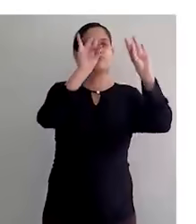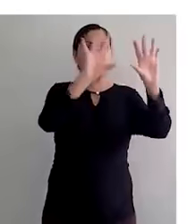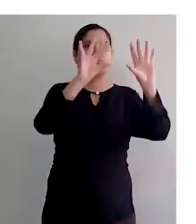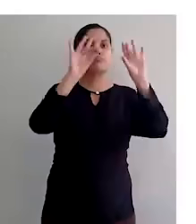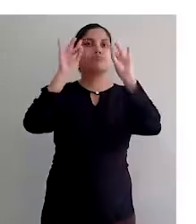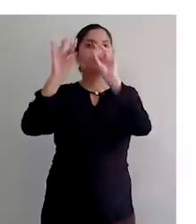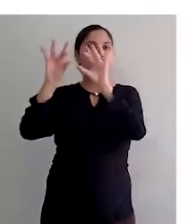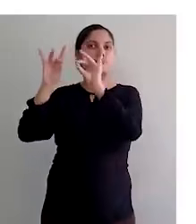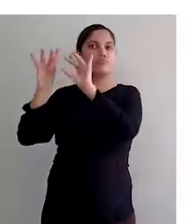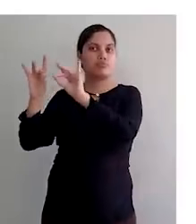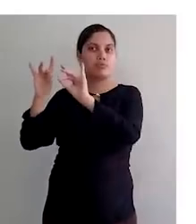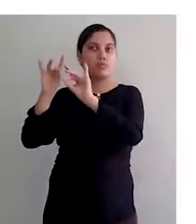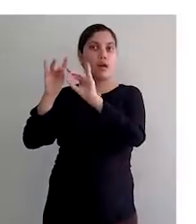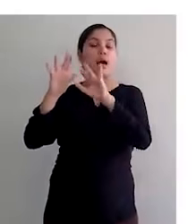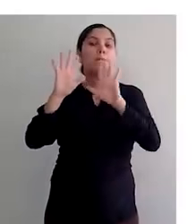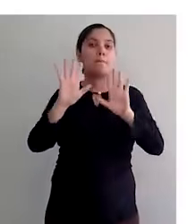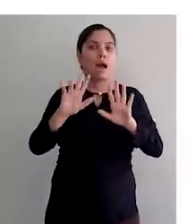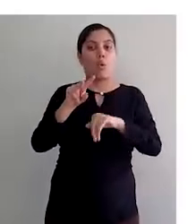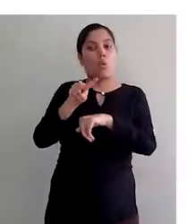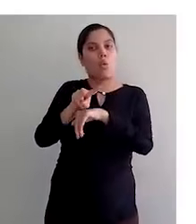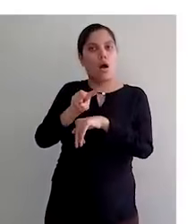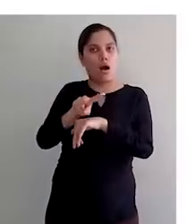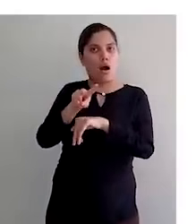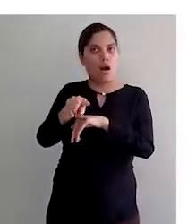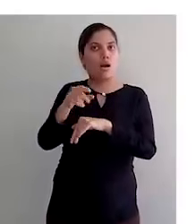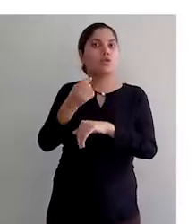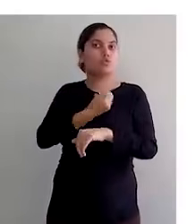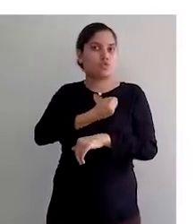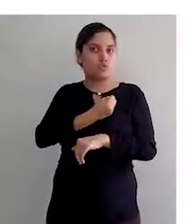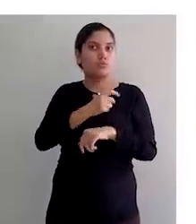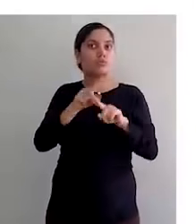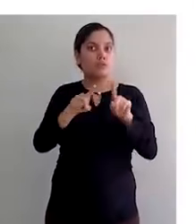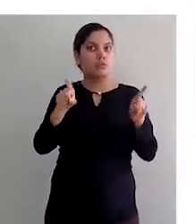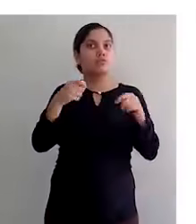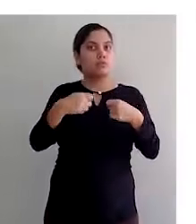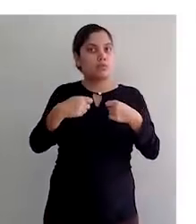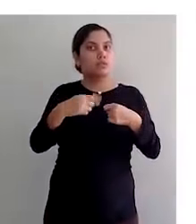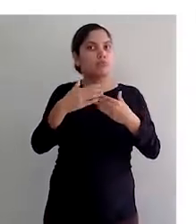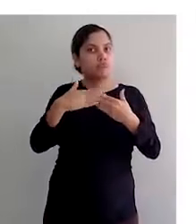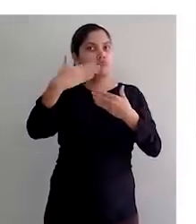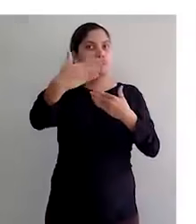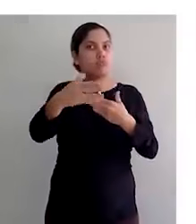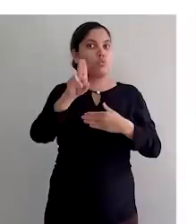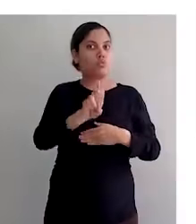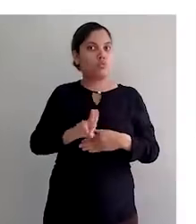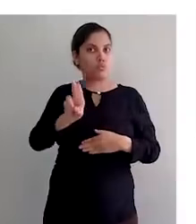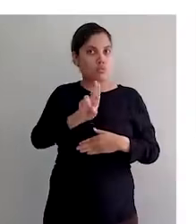Guarde esse código. Você vai precisar dele novamente.